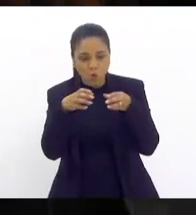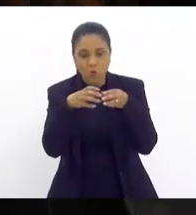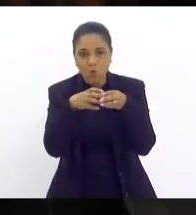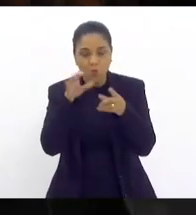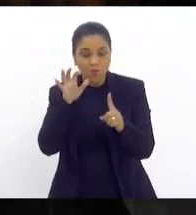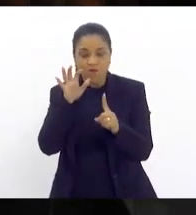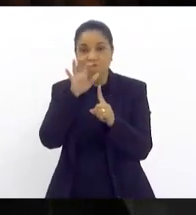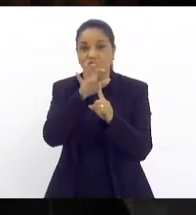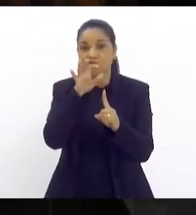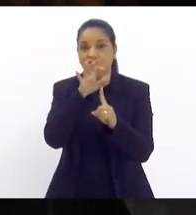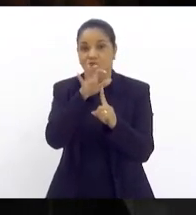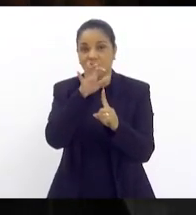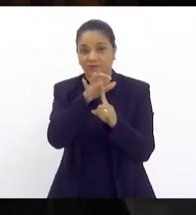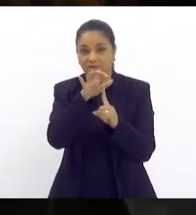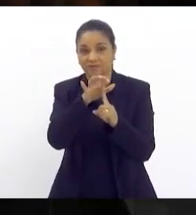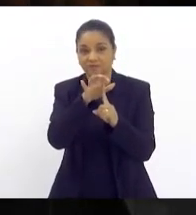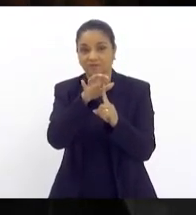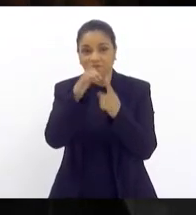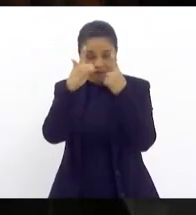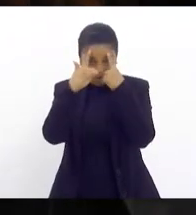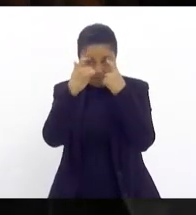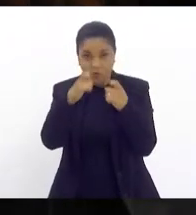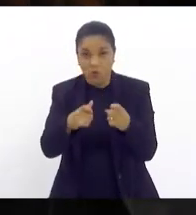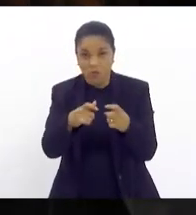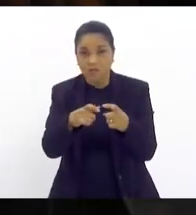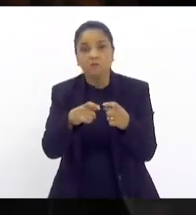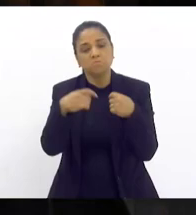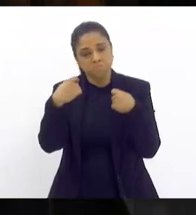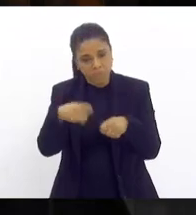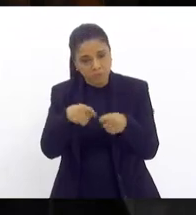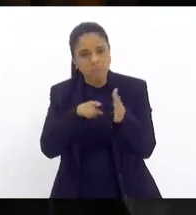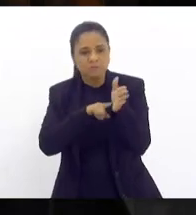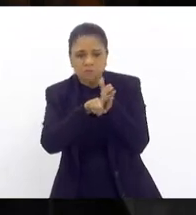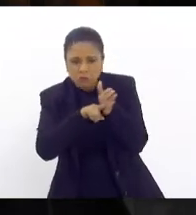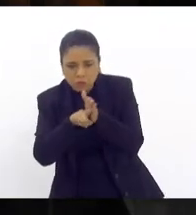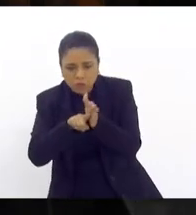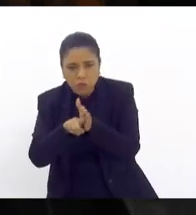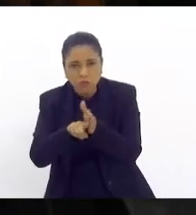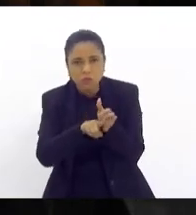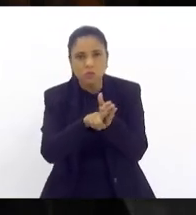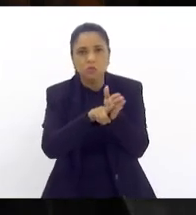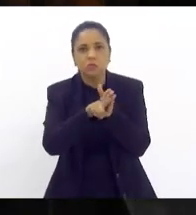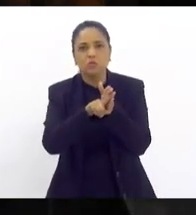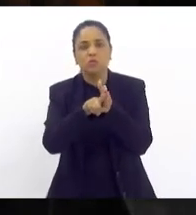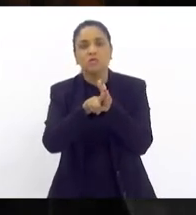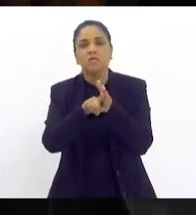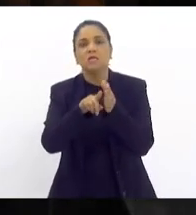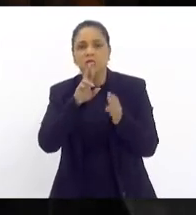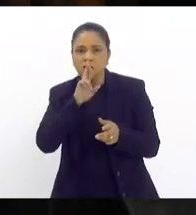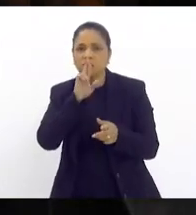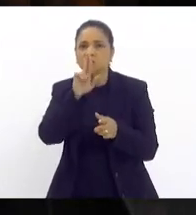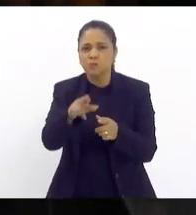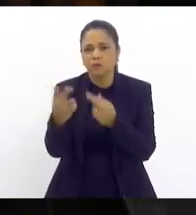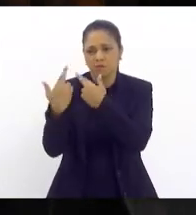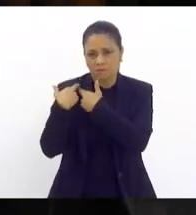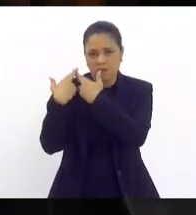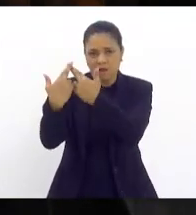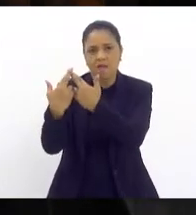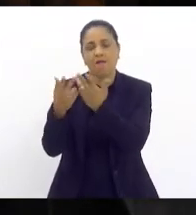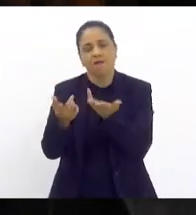violência tem que ser investigados tem que ser desmontados e tem que responder perante a lei